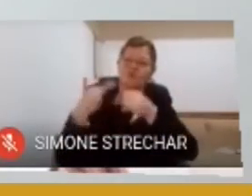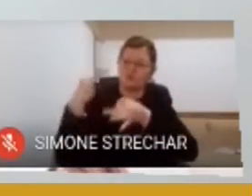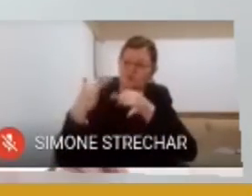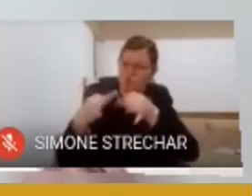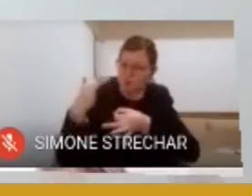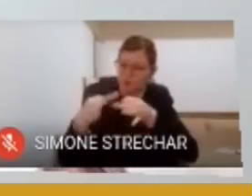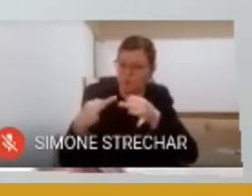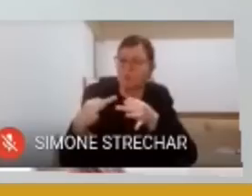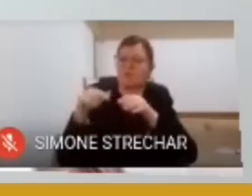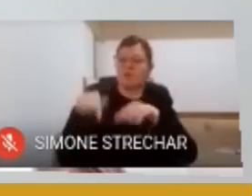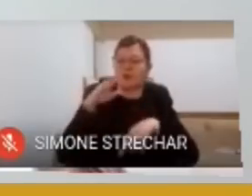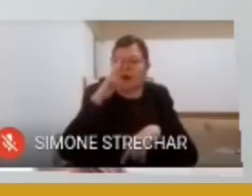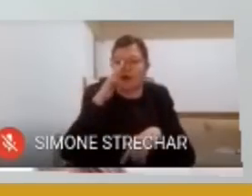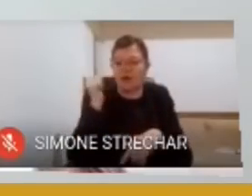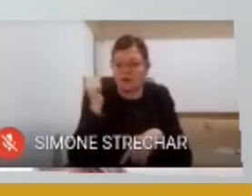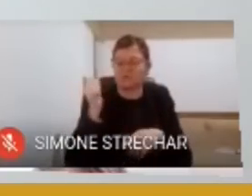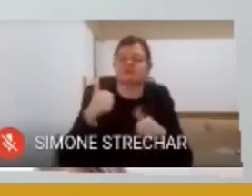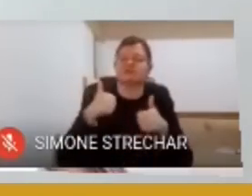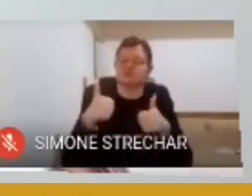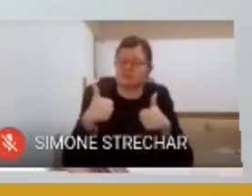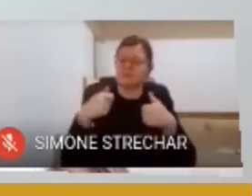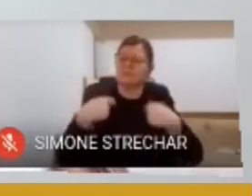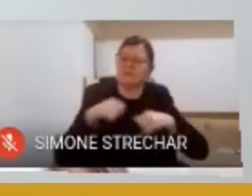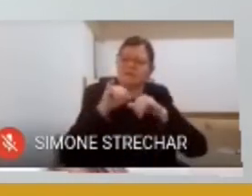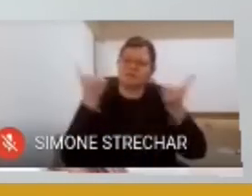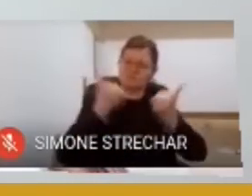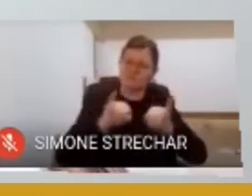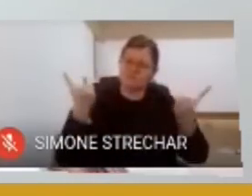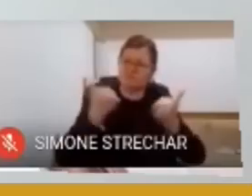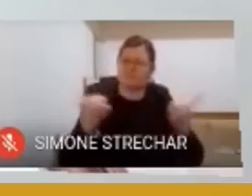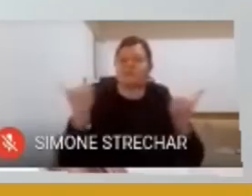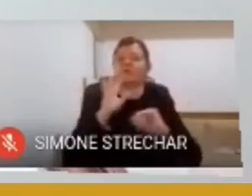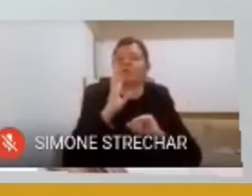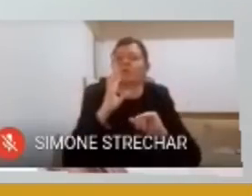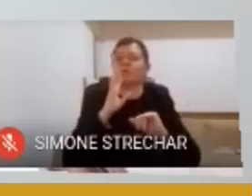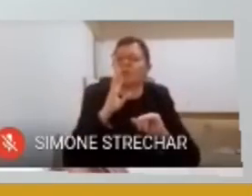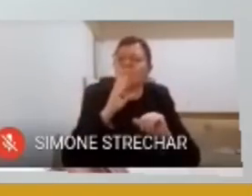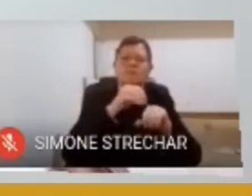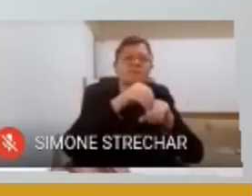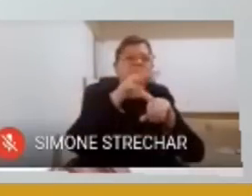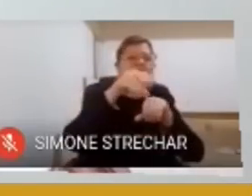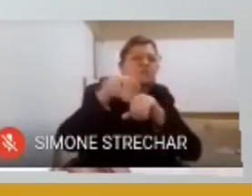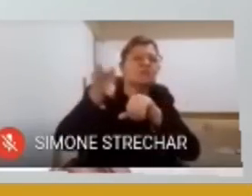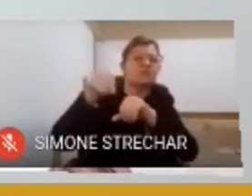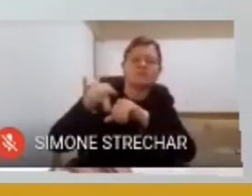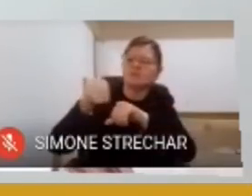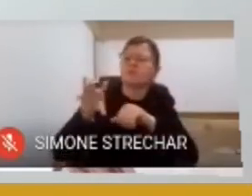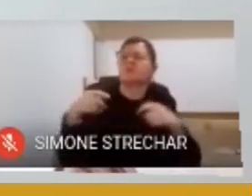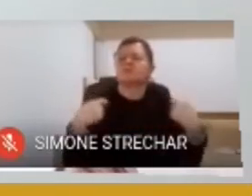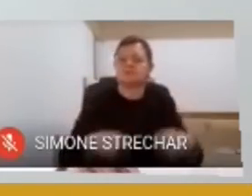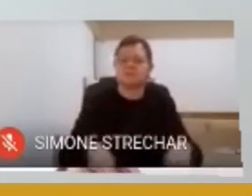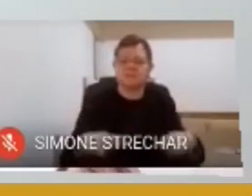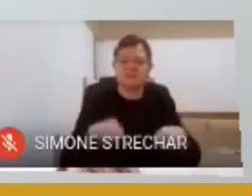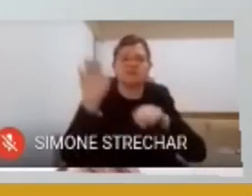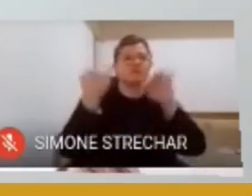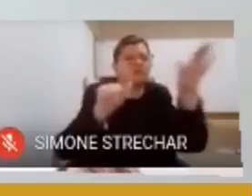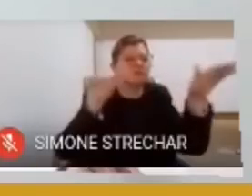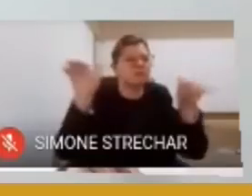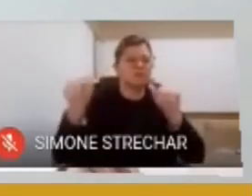Então, nós precisamos, a palavra principal é informação. E aqui entra esse trabalho da Secretaria de Educação,